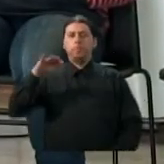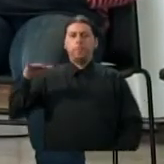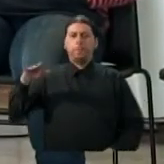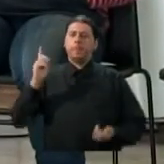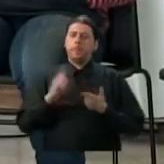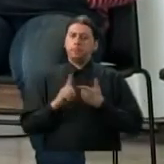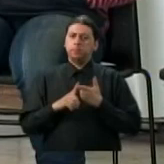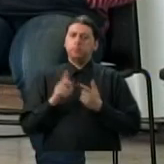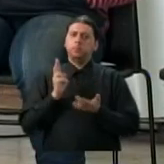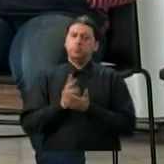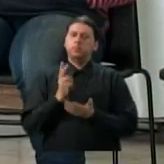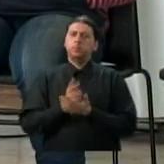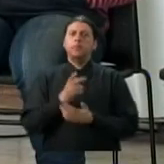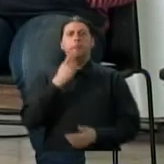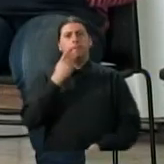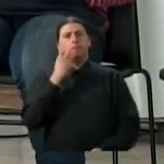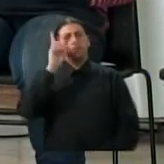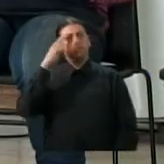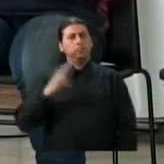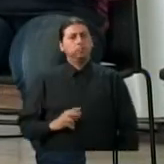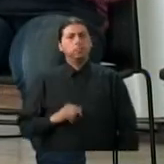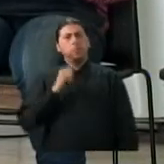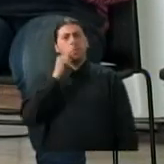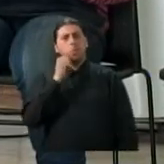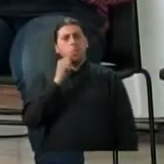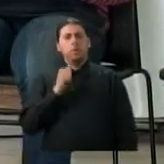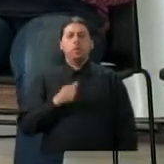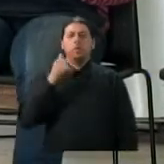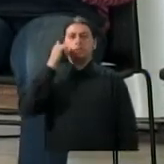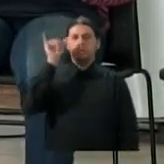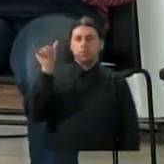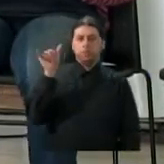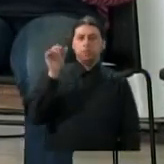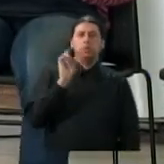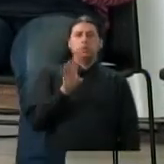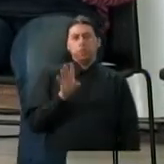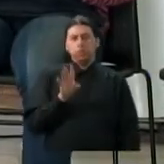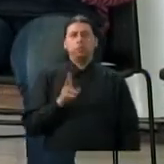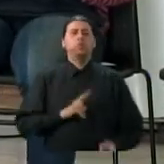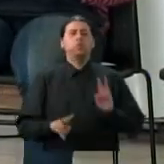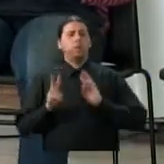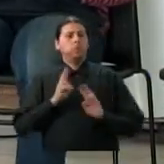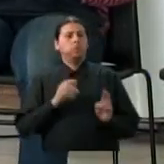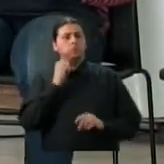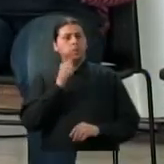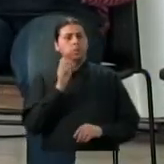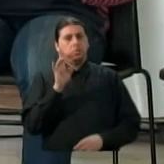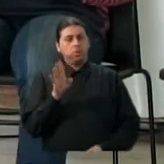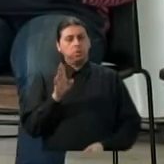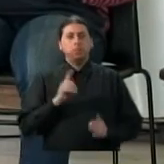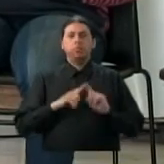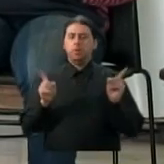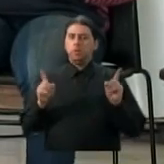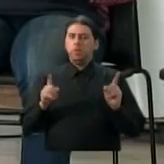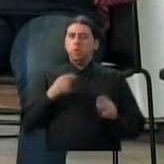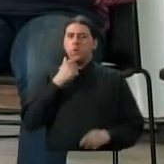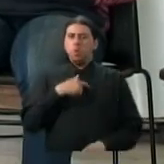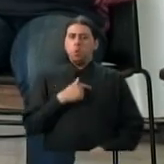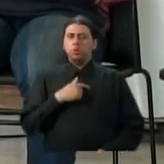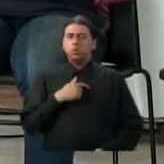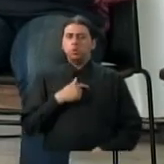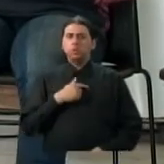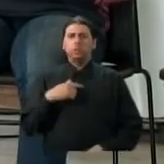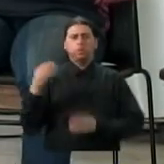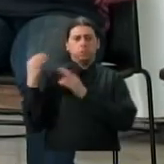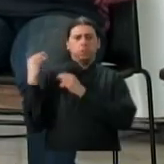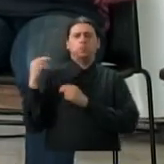Porque sempre vem a história, né? A mulher tem que se precaver, né? A mulher tem que tomar os cuidados. Mas eu acho que existe a responsabilidade. É como se fosse culpa da mulher,